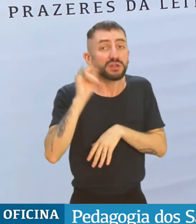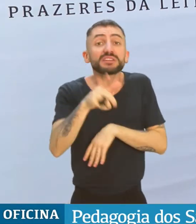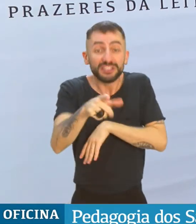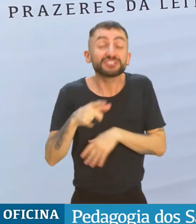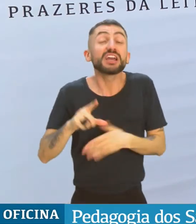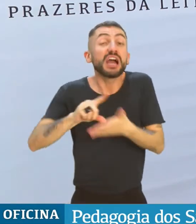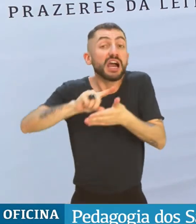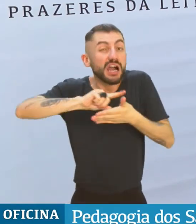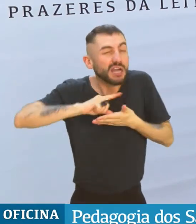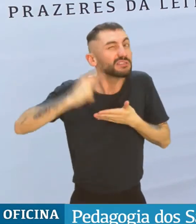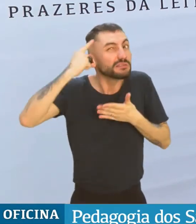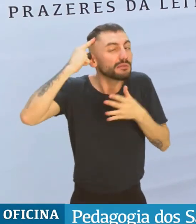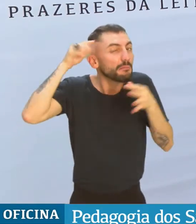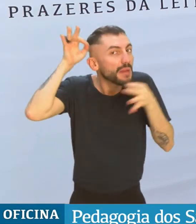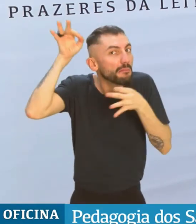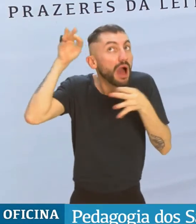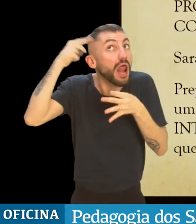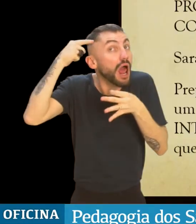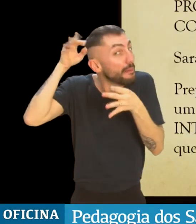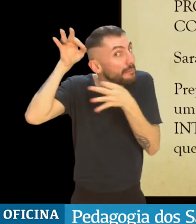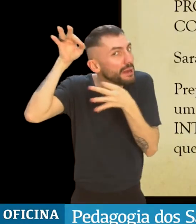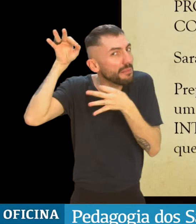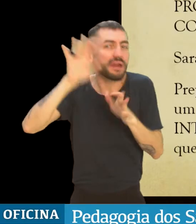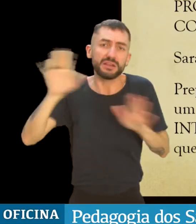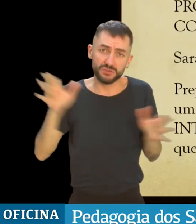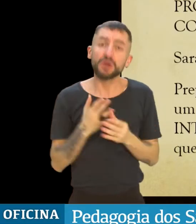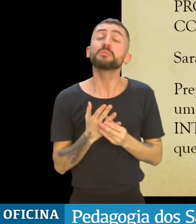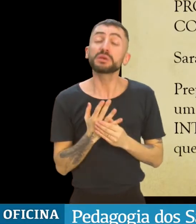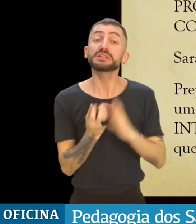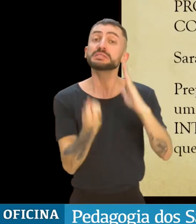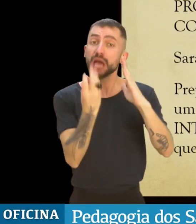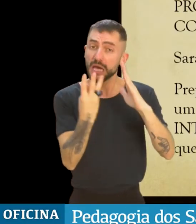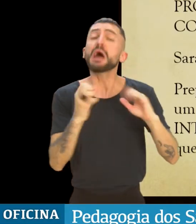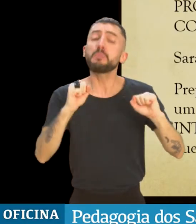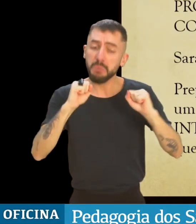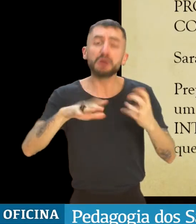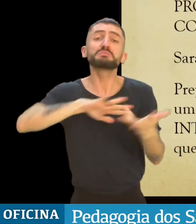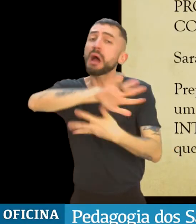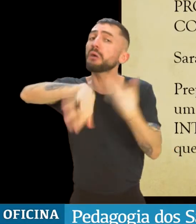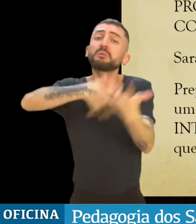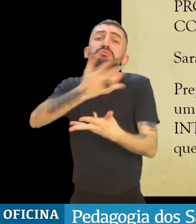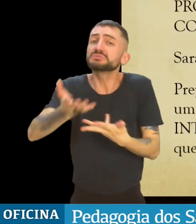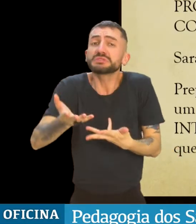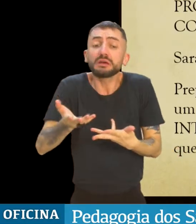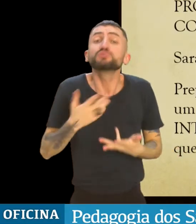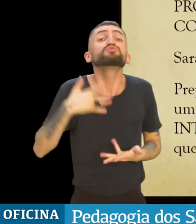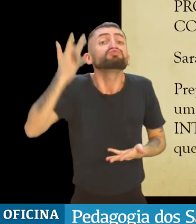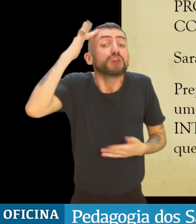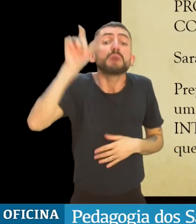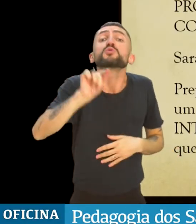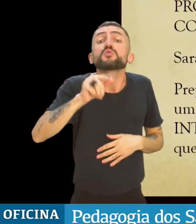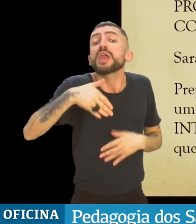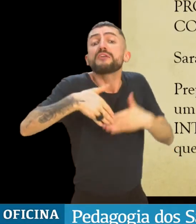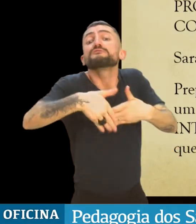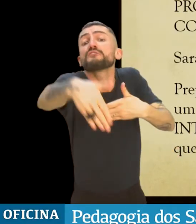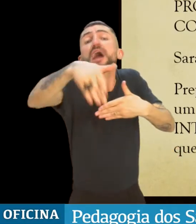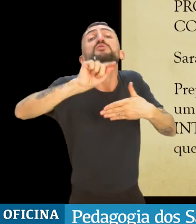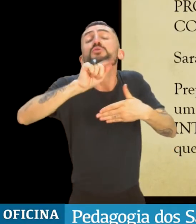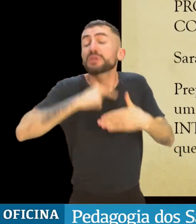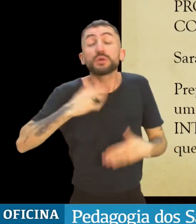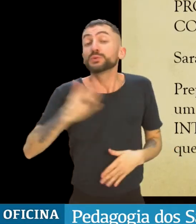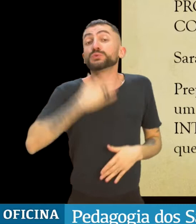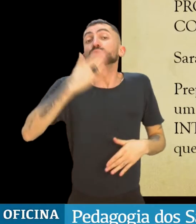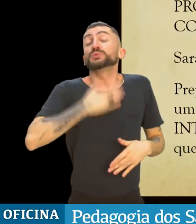caos. Né? O sarau também, ele brinca com esse caos, ao brincar com o inesperado. A gente não sabe o que acontece, pode ter